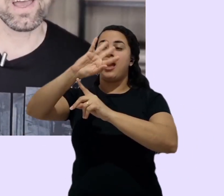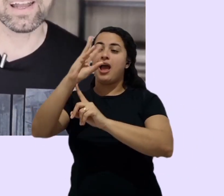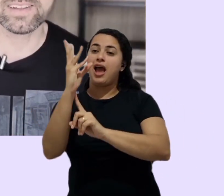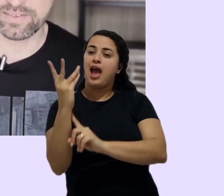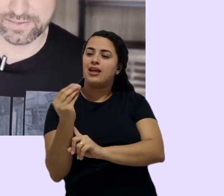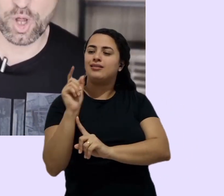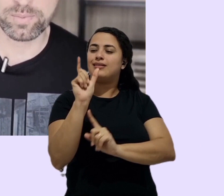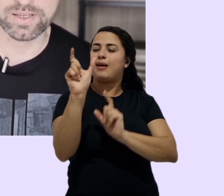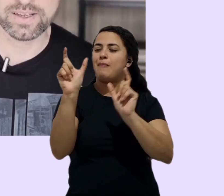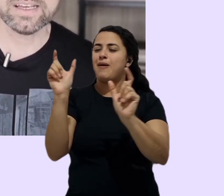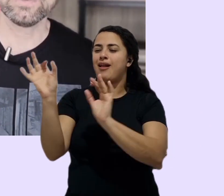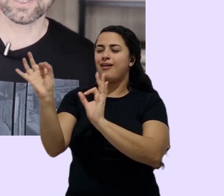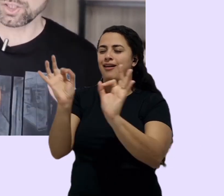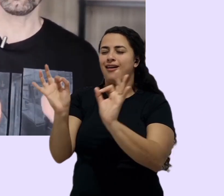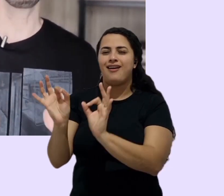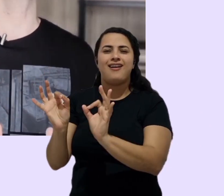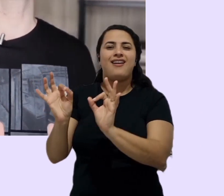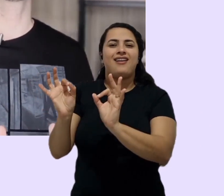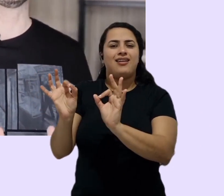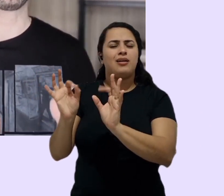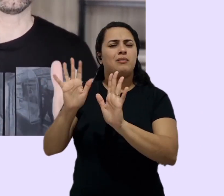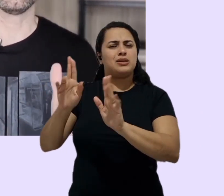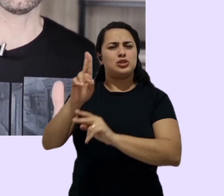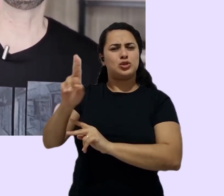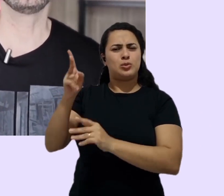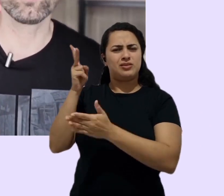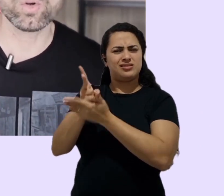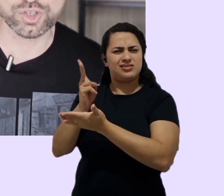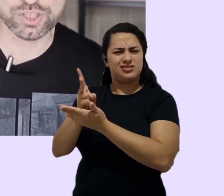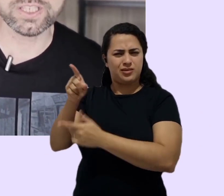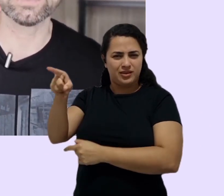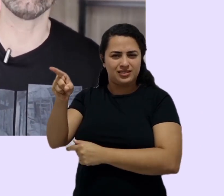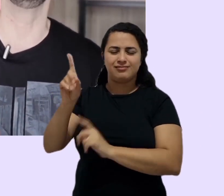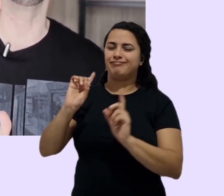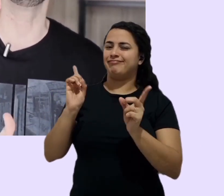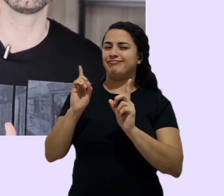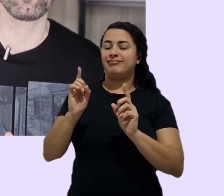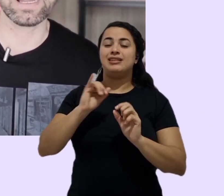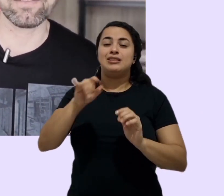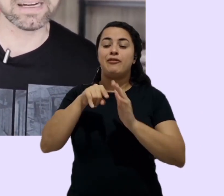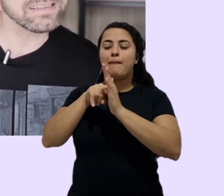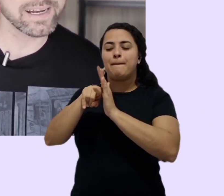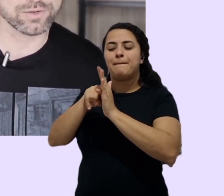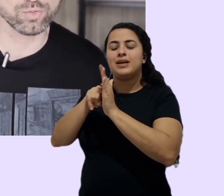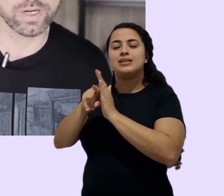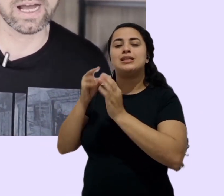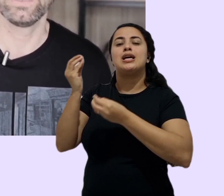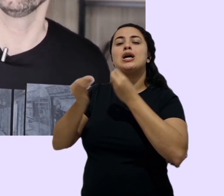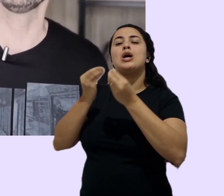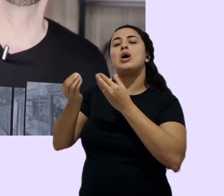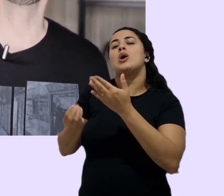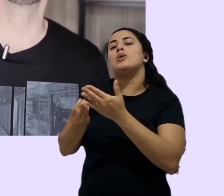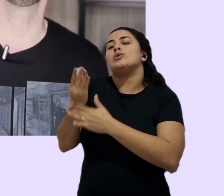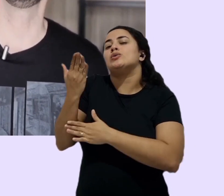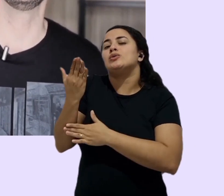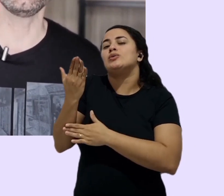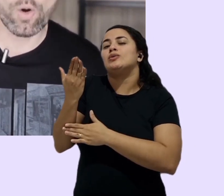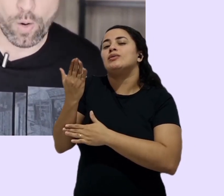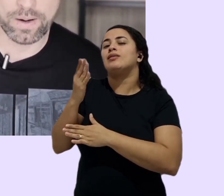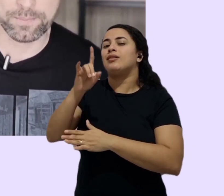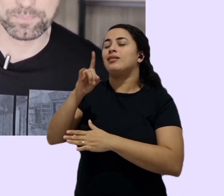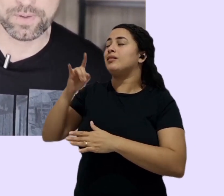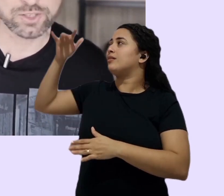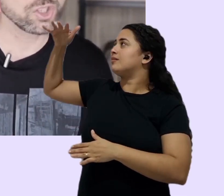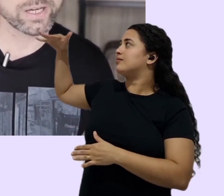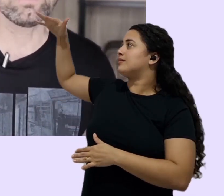nem sempre ela teve esse nome. Se a gente for pesquisar na etimologia, na origem da palavra literatura, a gente chega